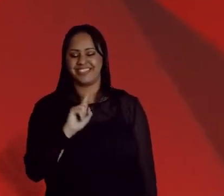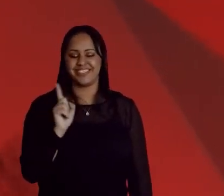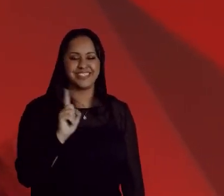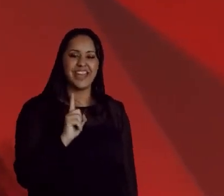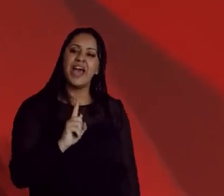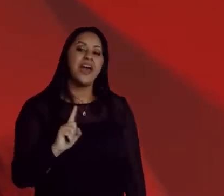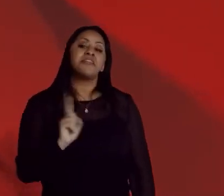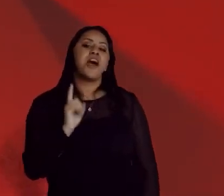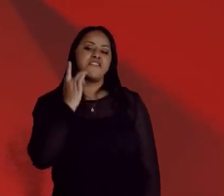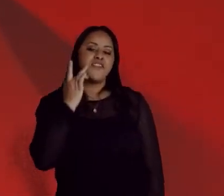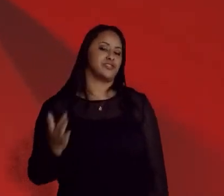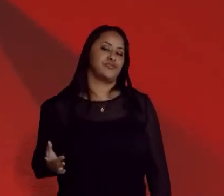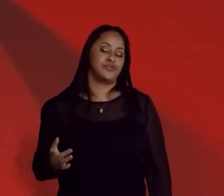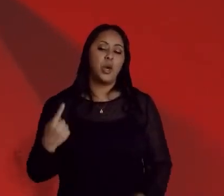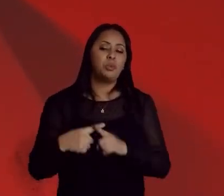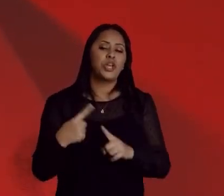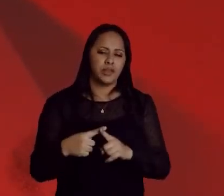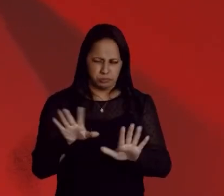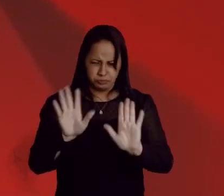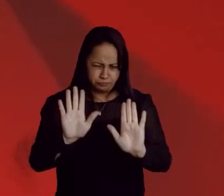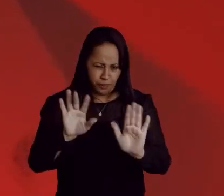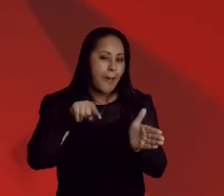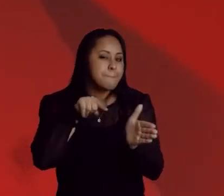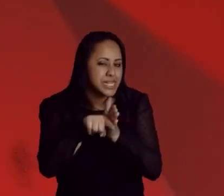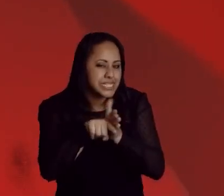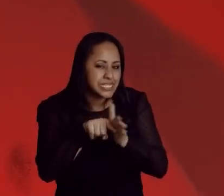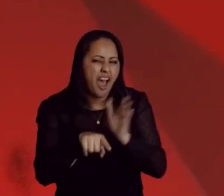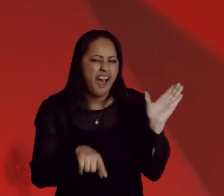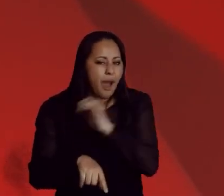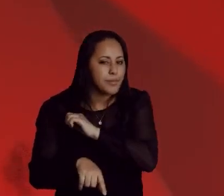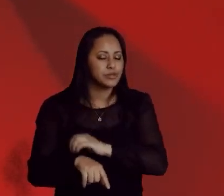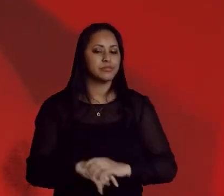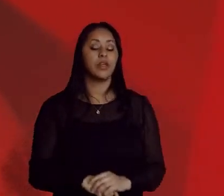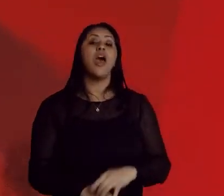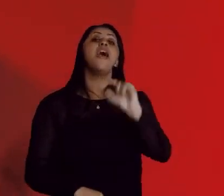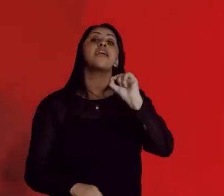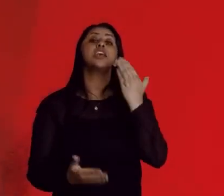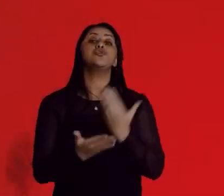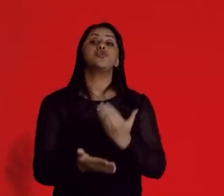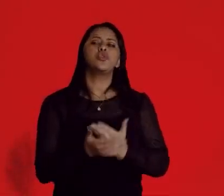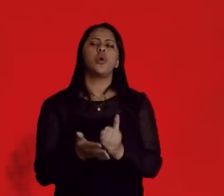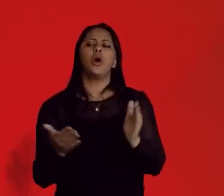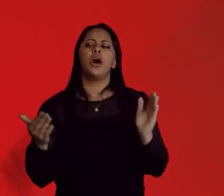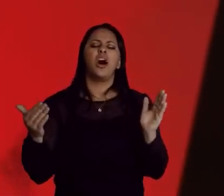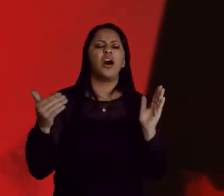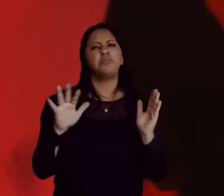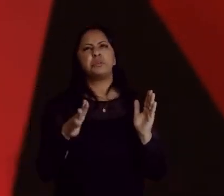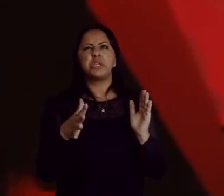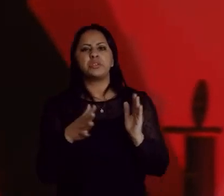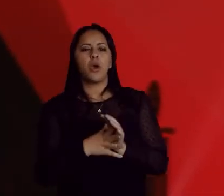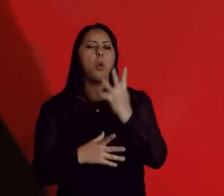Por que relacionamento não é fácil? Quer ver? Deixa eu fazer uma pesquisa aqui bem rapidinho. Quem Quem estudou pelo menos até a, no